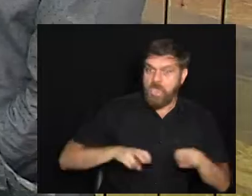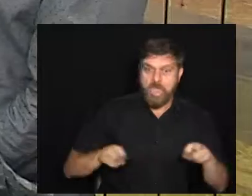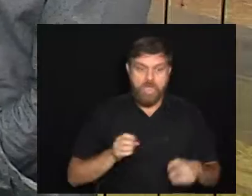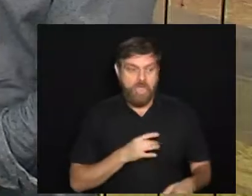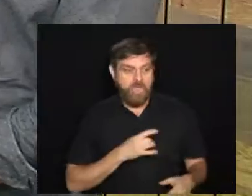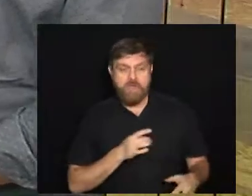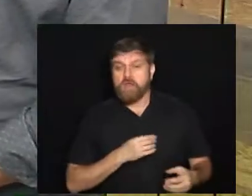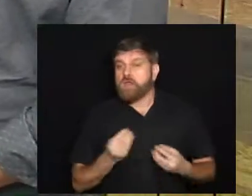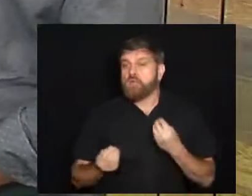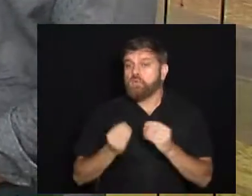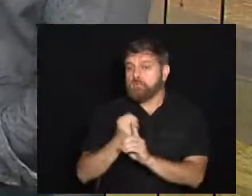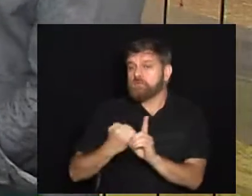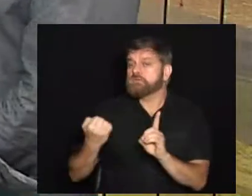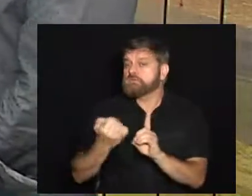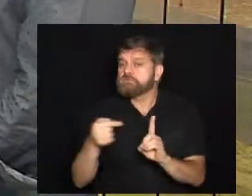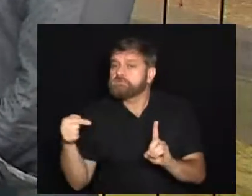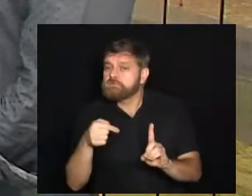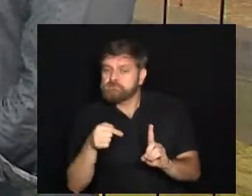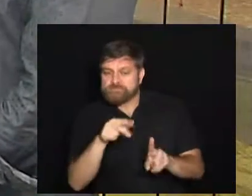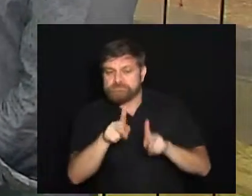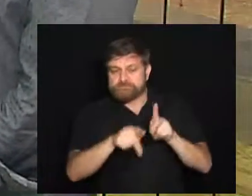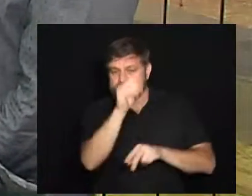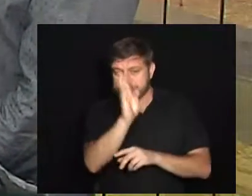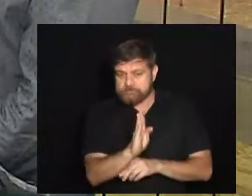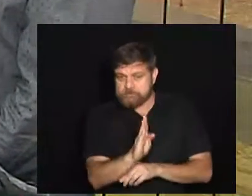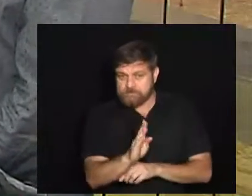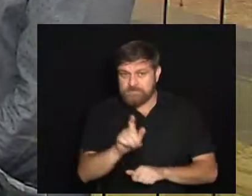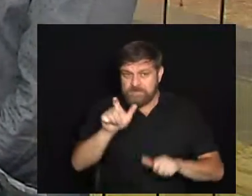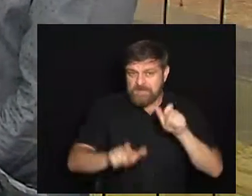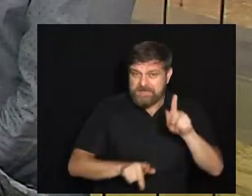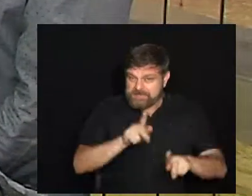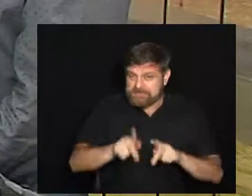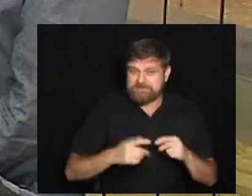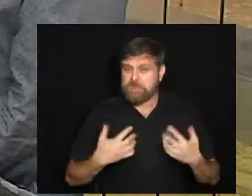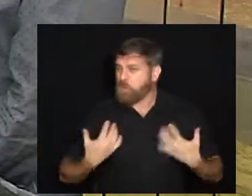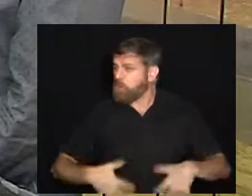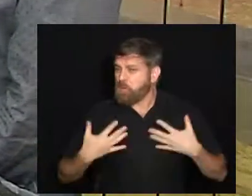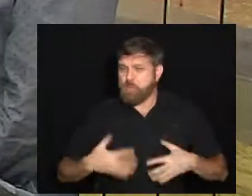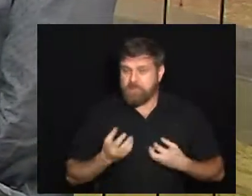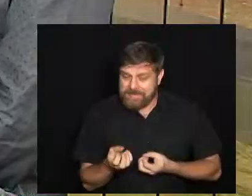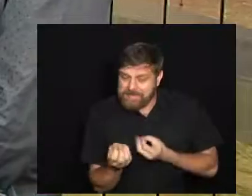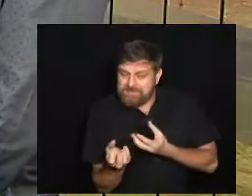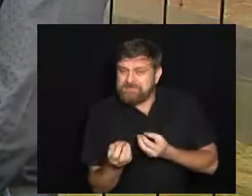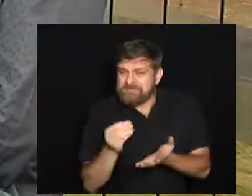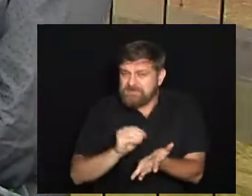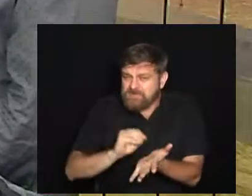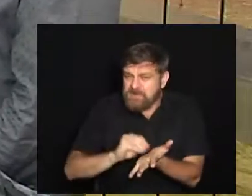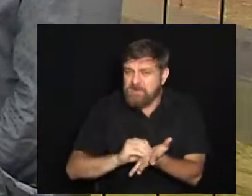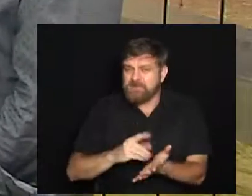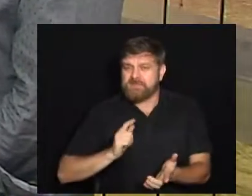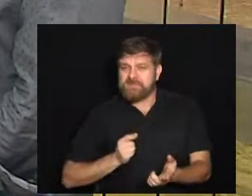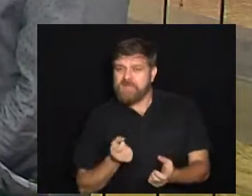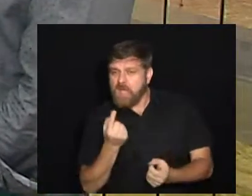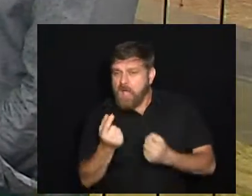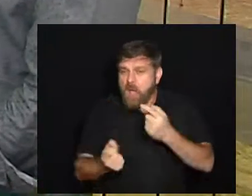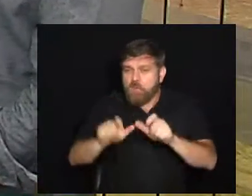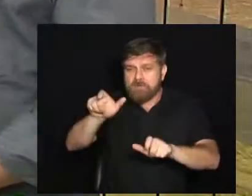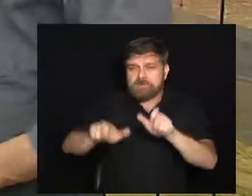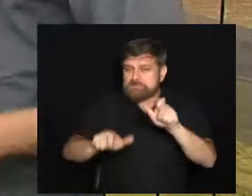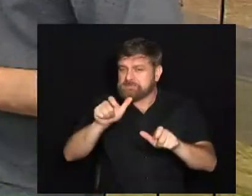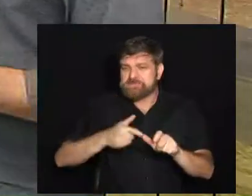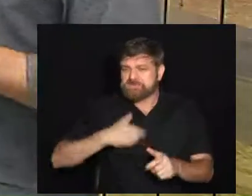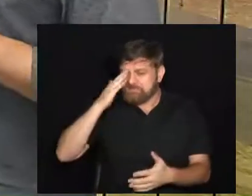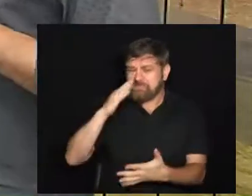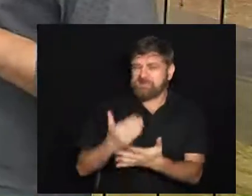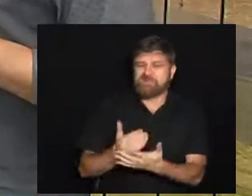isso na nossa sociedade a população tá desesperada tá desinformada algumas pessoas ainda não estão levando a